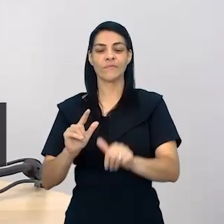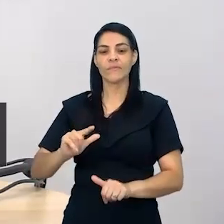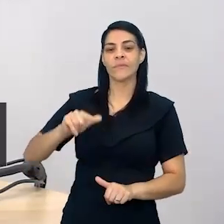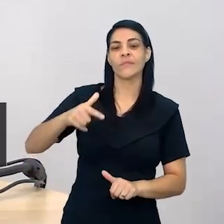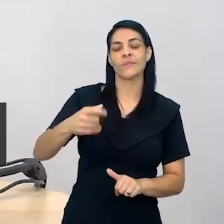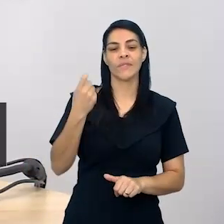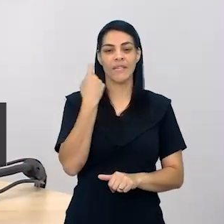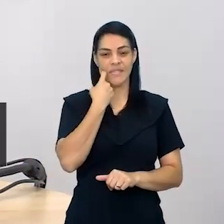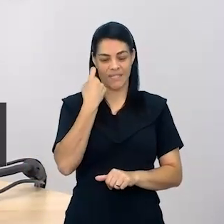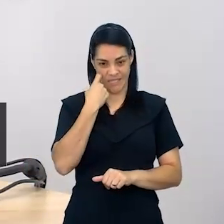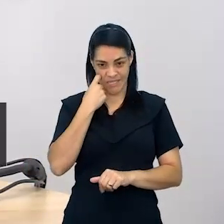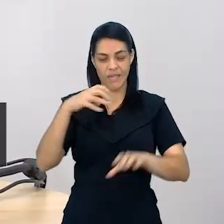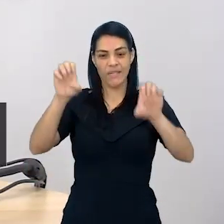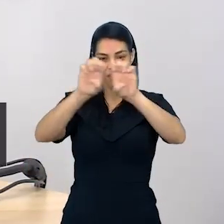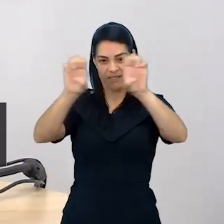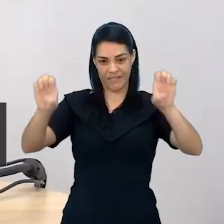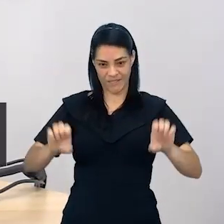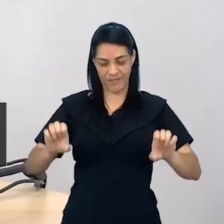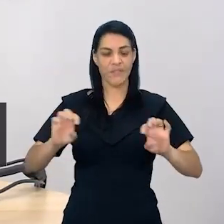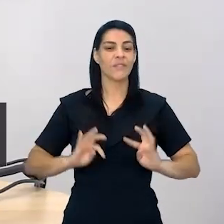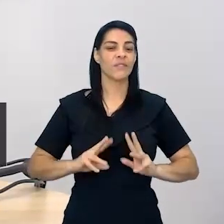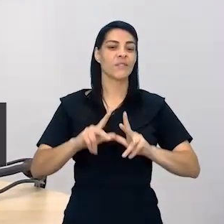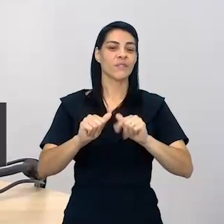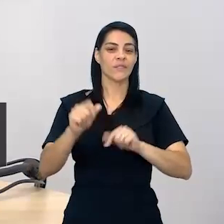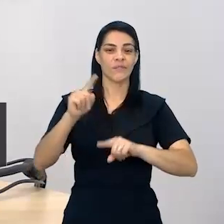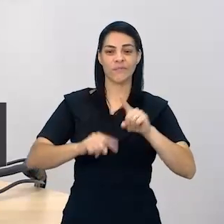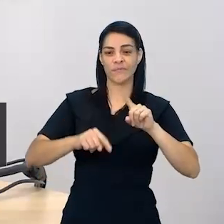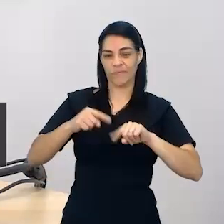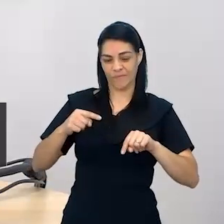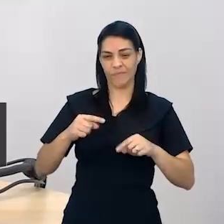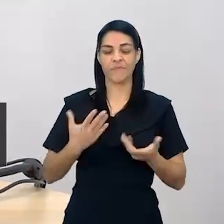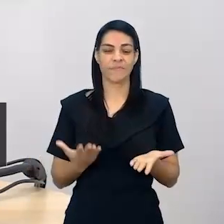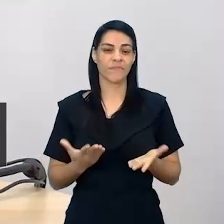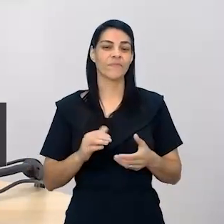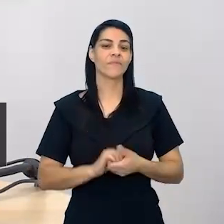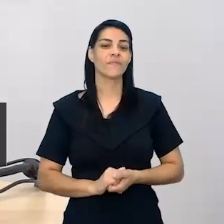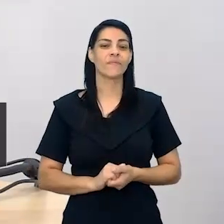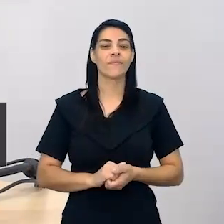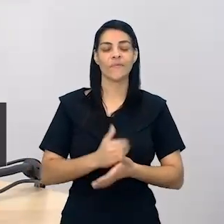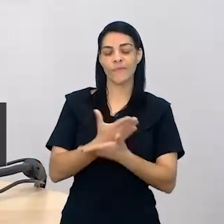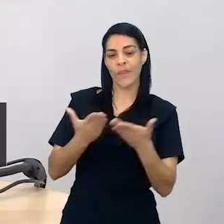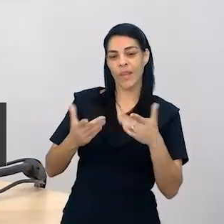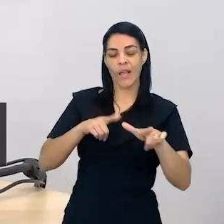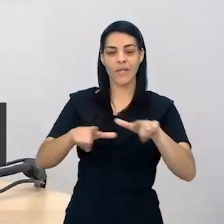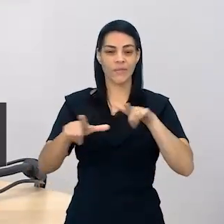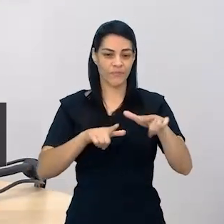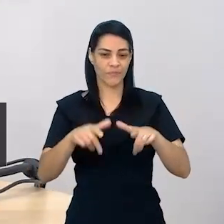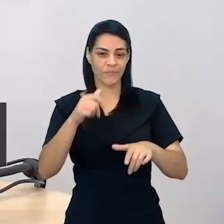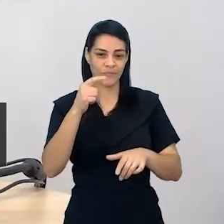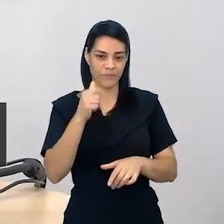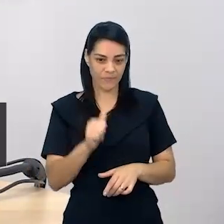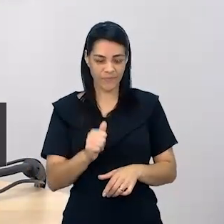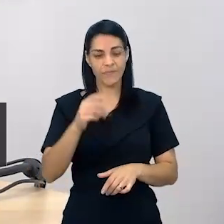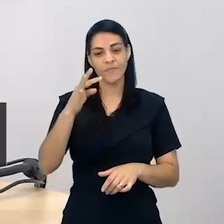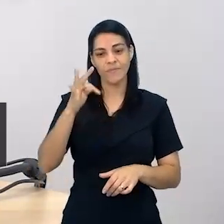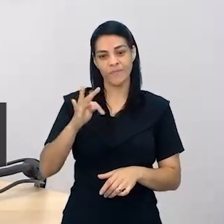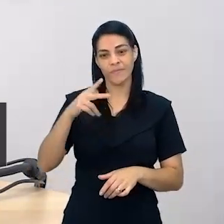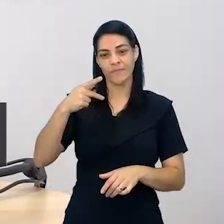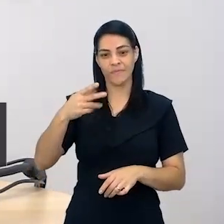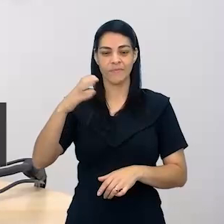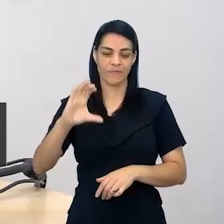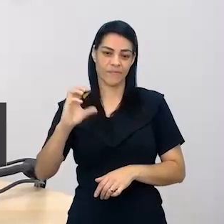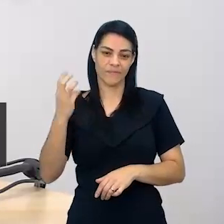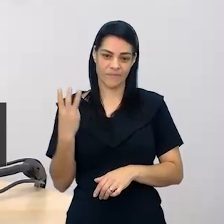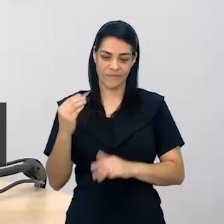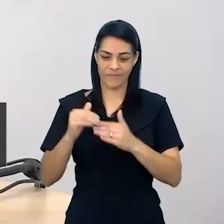a estrutura desse material e o seguinte porque a gente trabalha aí com a TPC 3 na frente